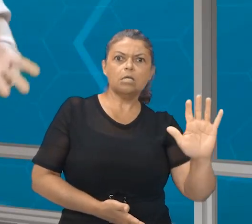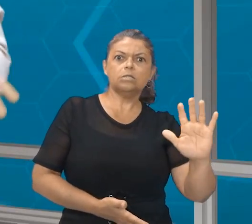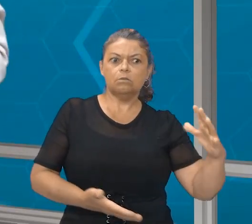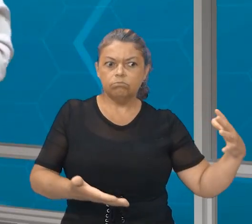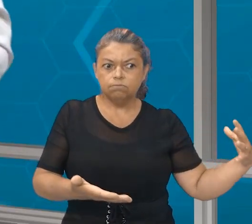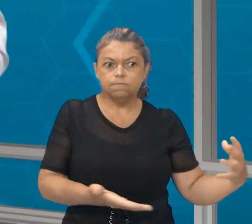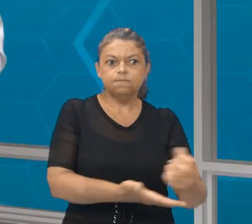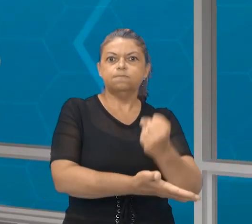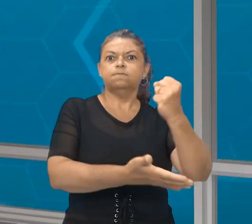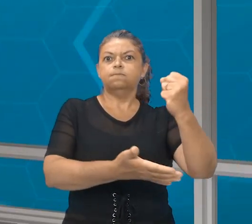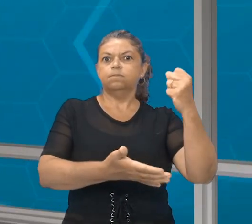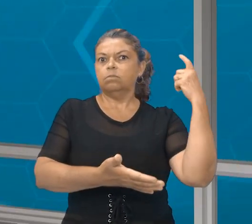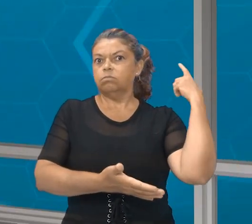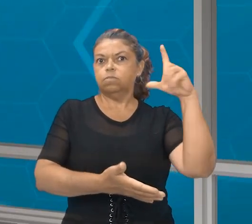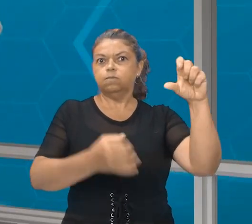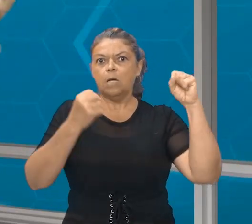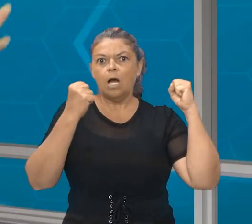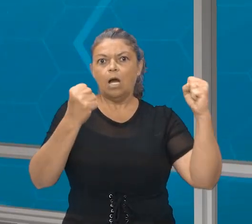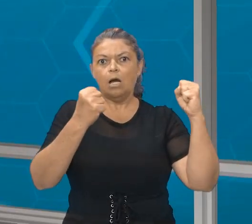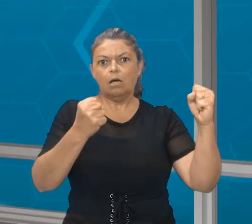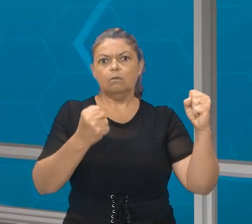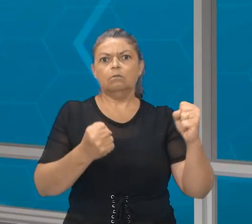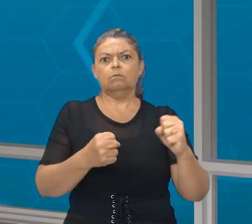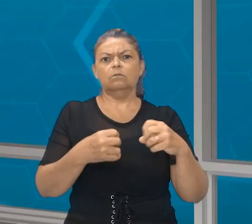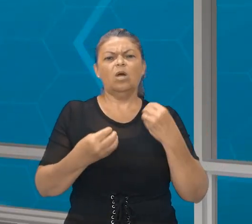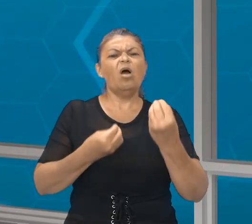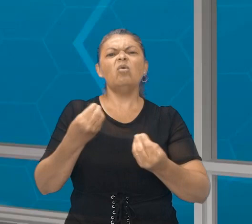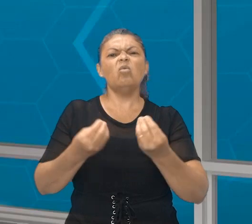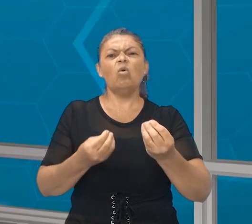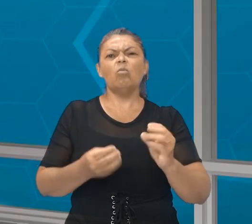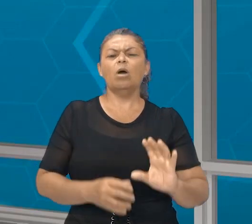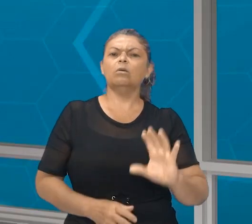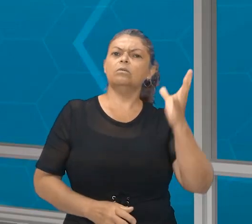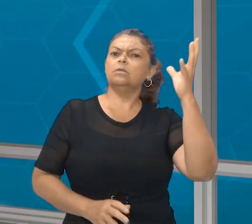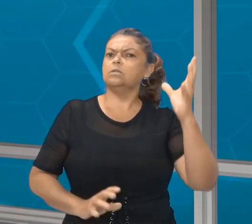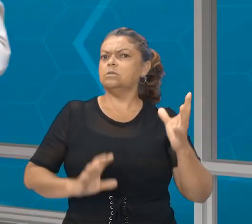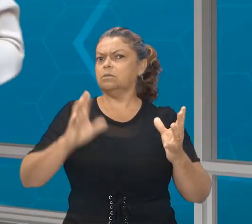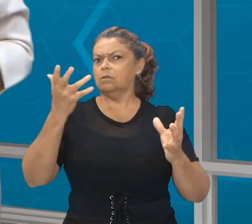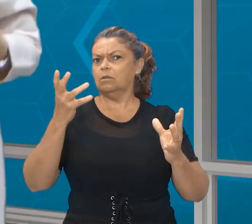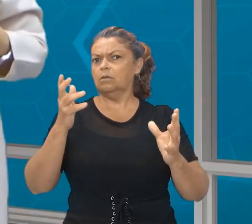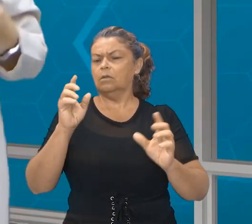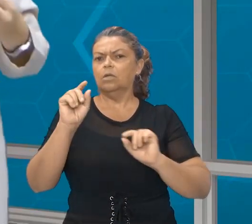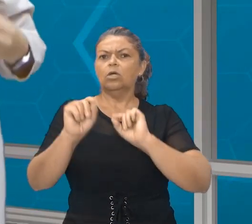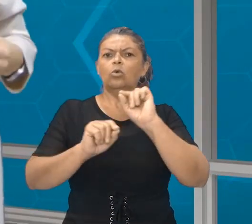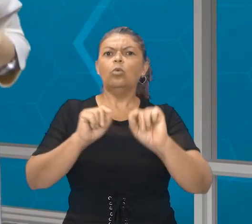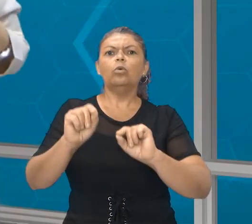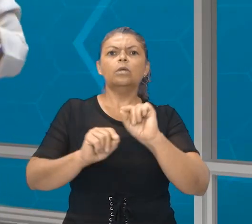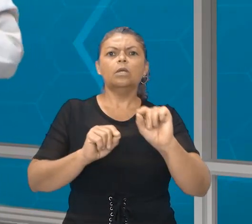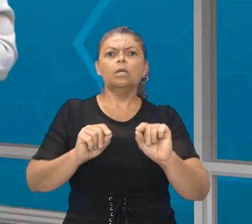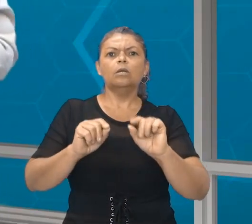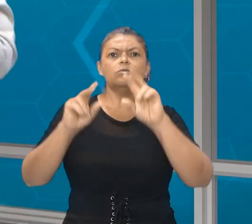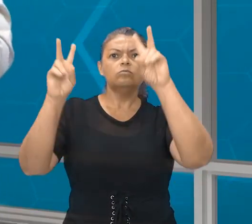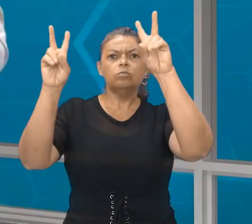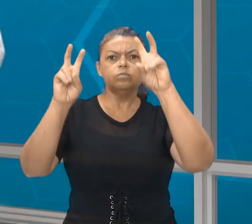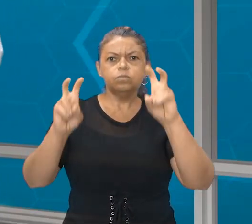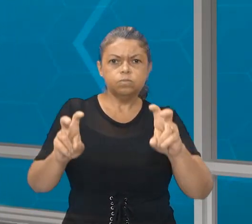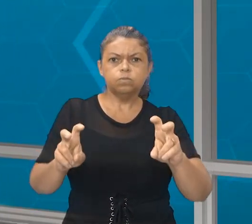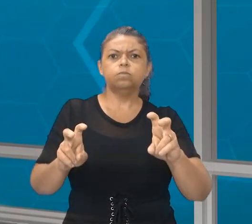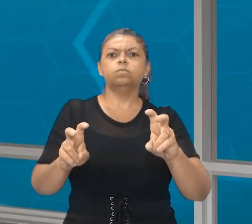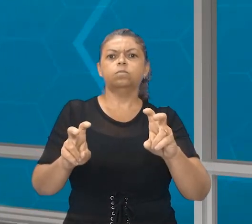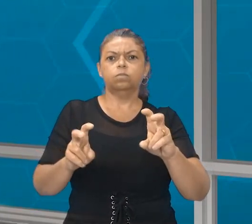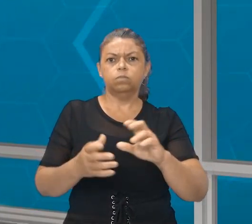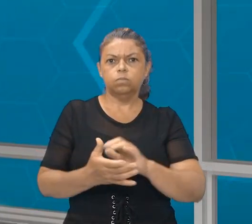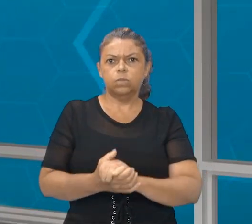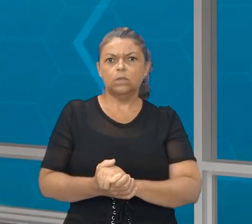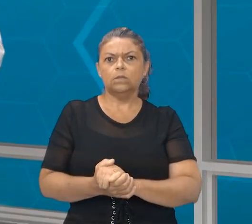ao que nós conhecemos hoje como a Itália? Como é que isso aconteceu? Que fatores contribuíram para a desagregação do império